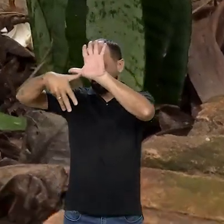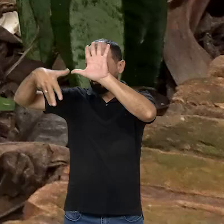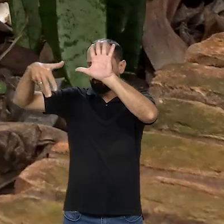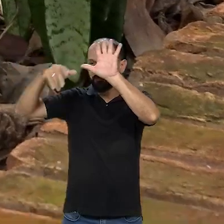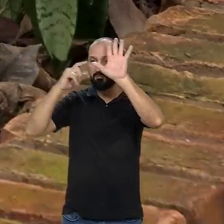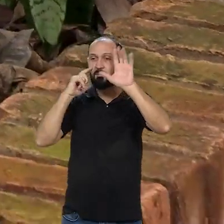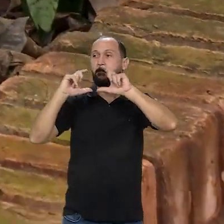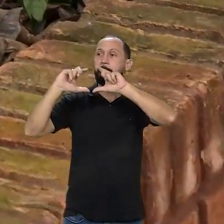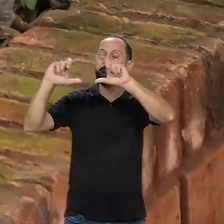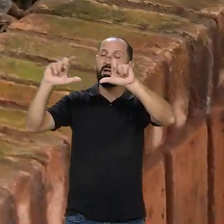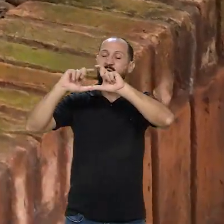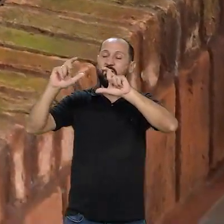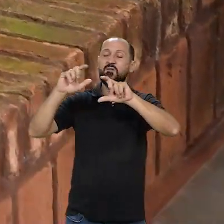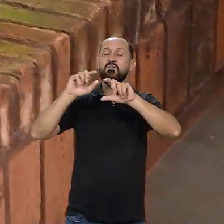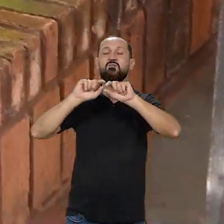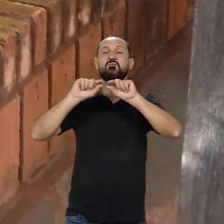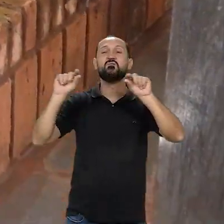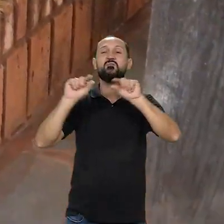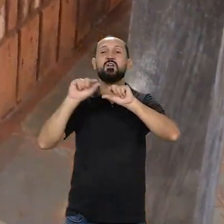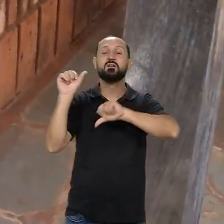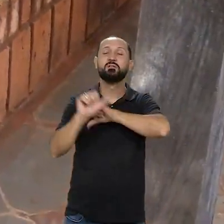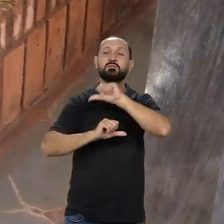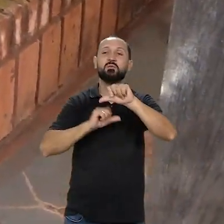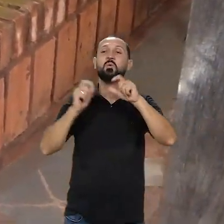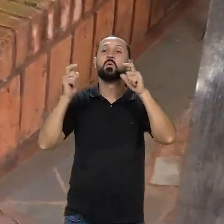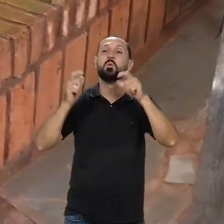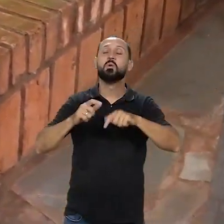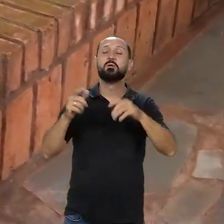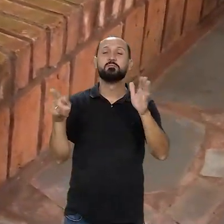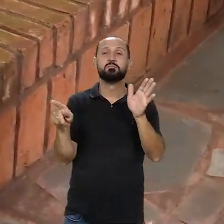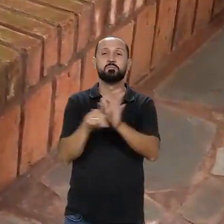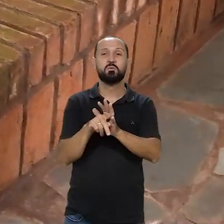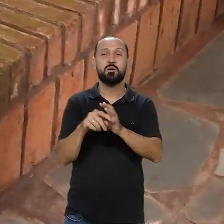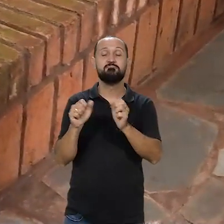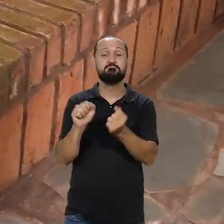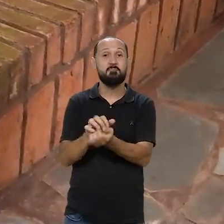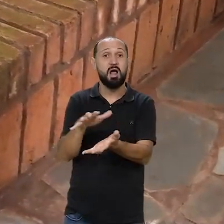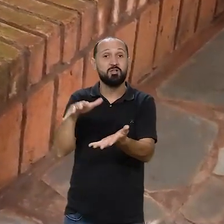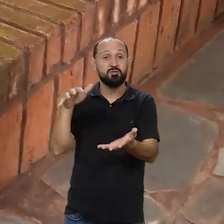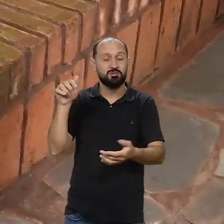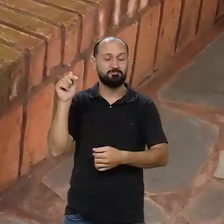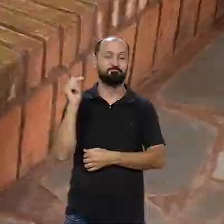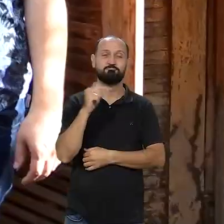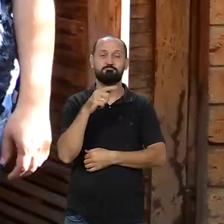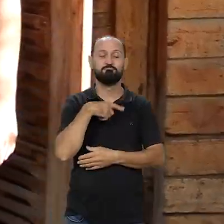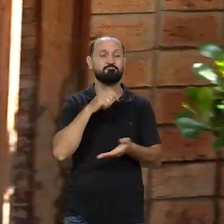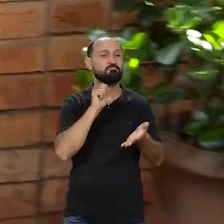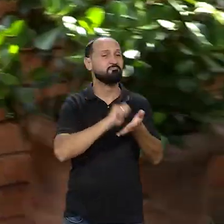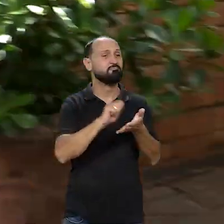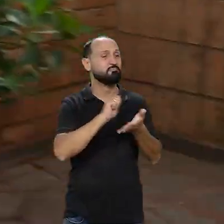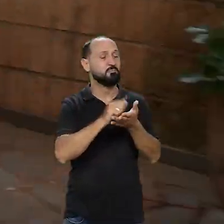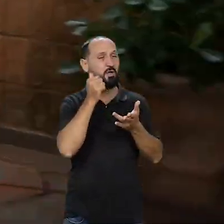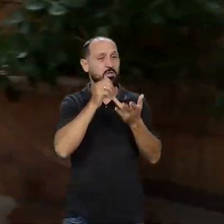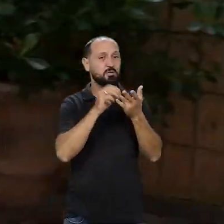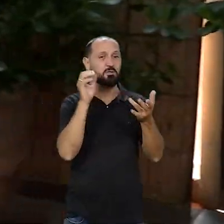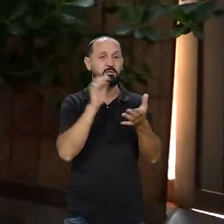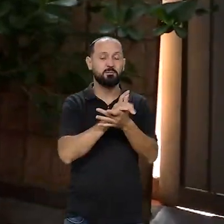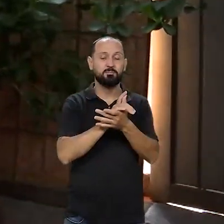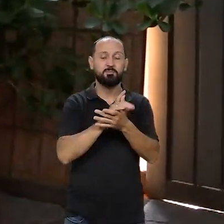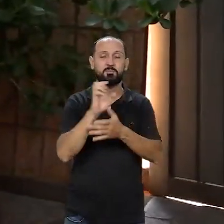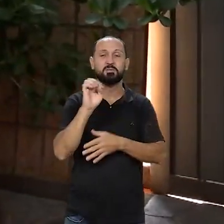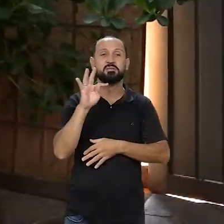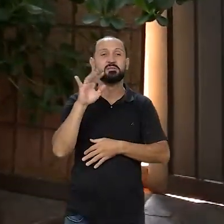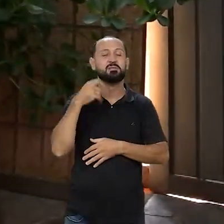samambaias, placas com frases do poeta transformam o local num cantinho mágico. Aqui, o escritor e a